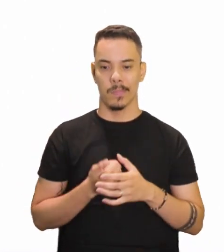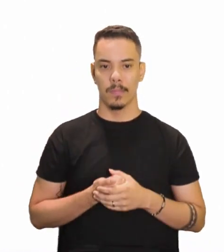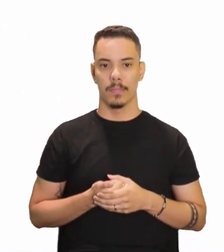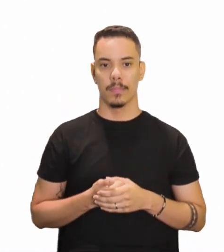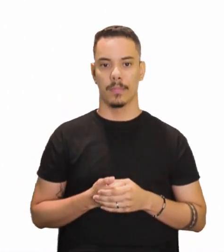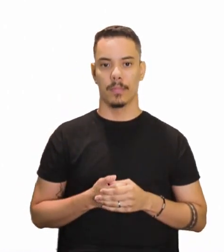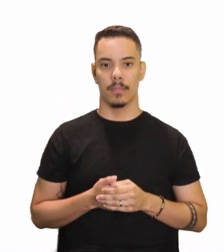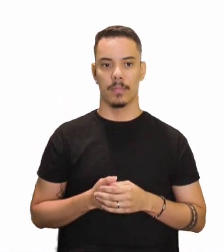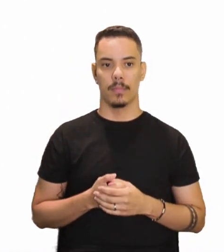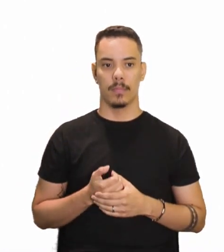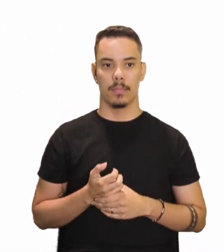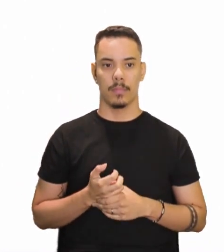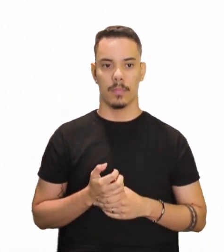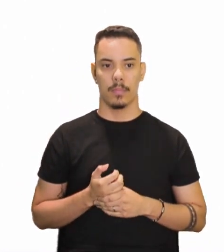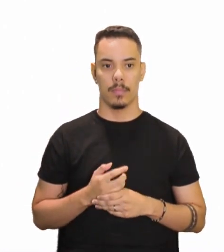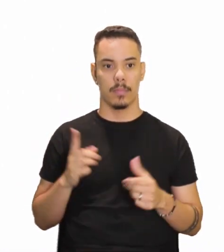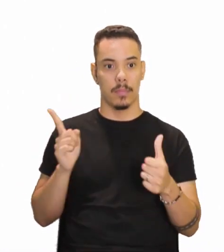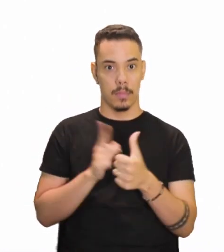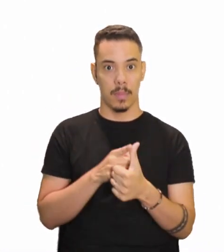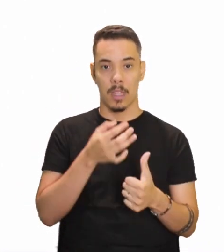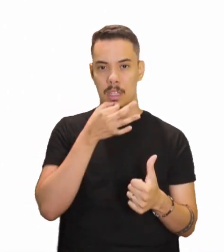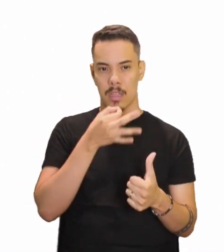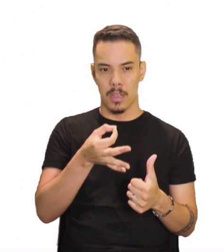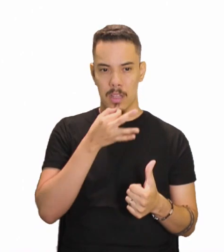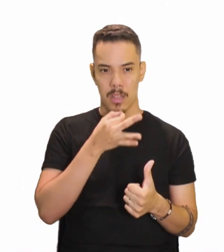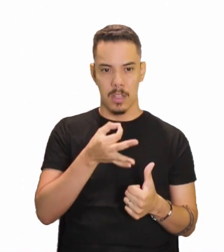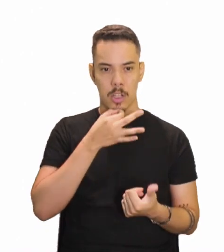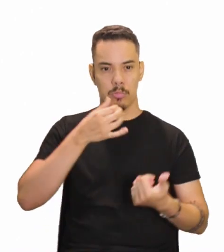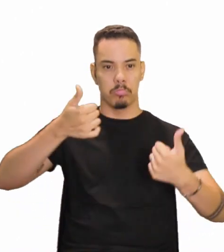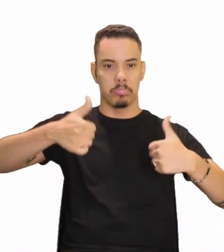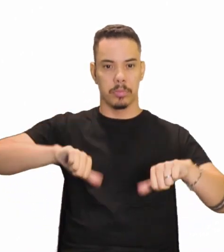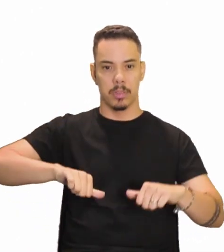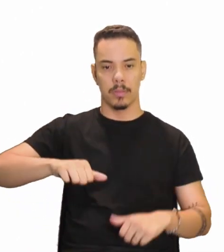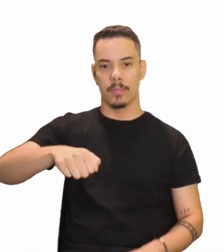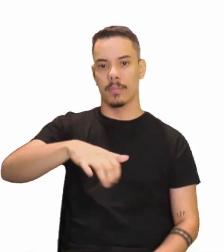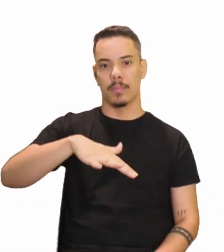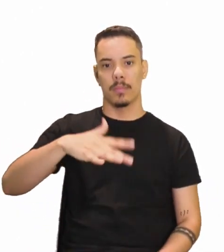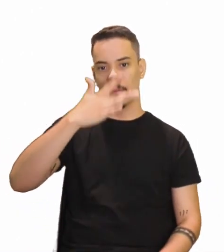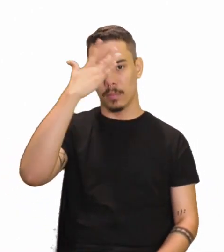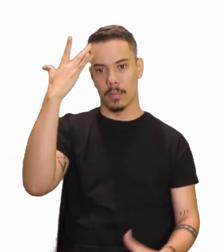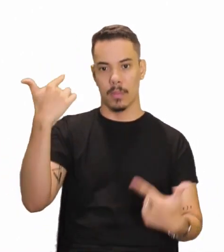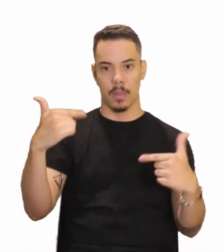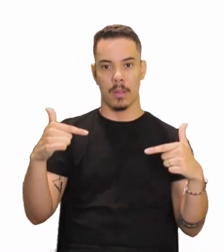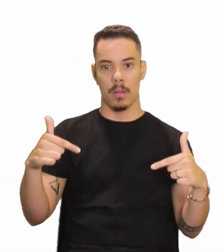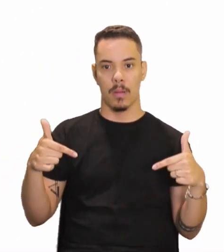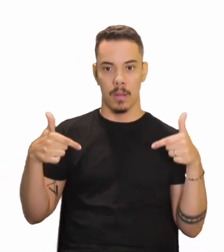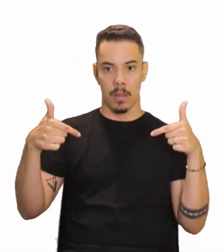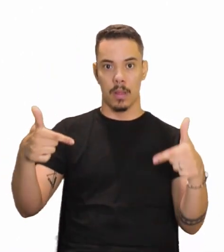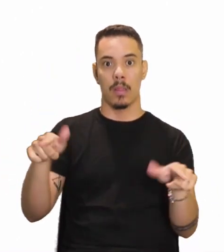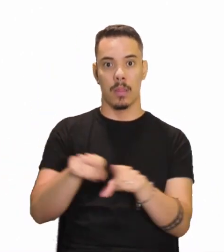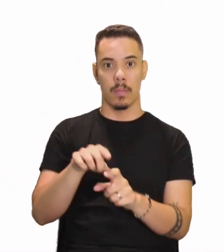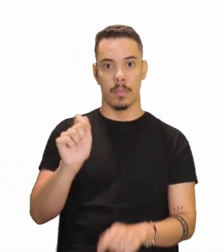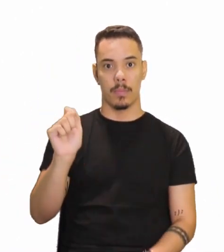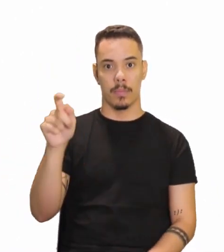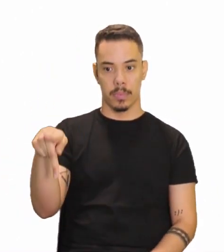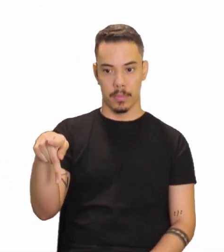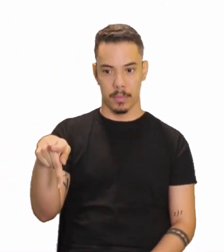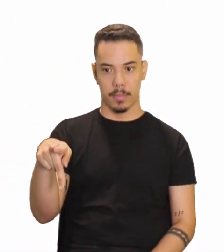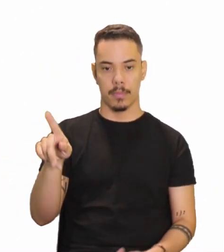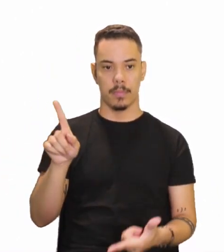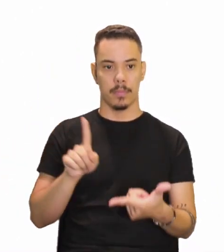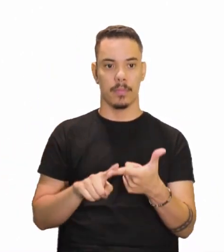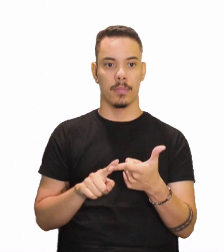ideia letra A Crítica precária situação dos trabalhadores ativos e aposentados